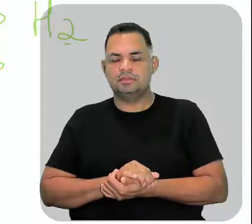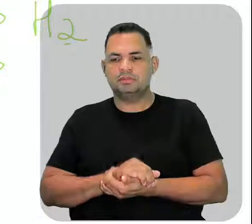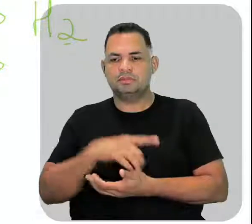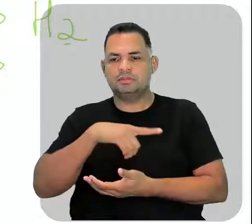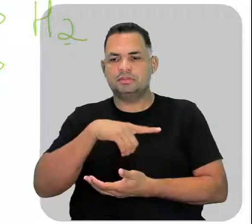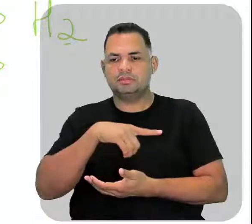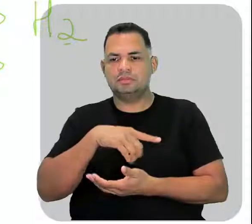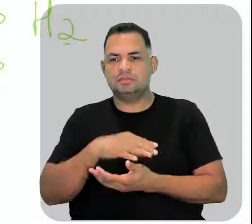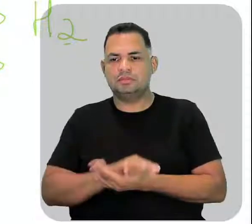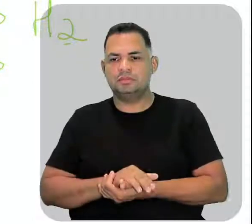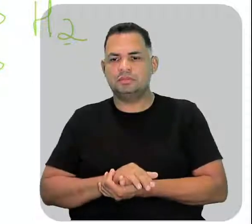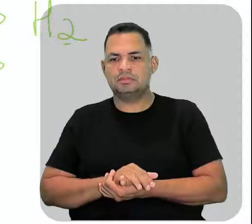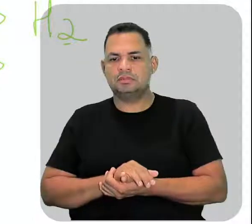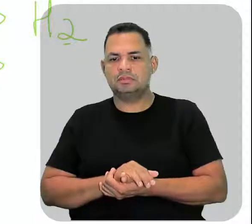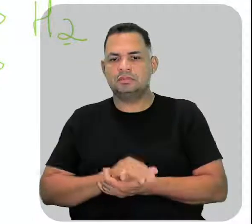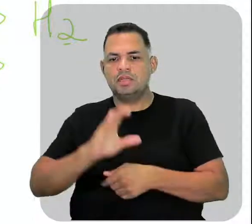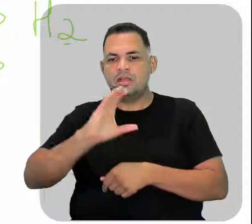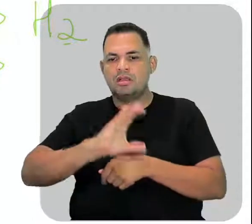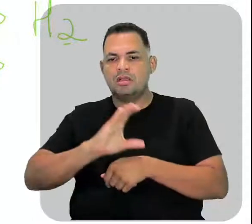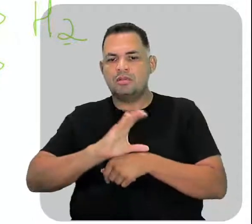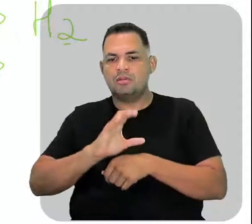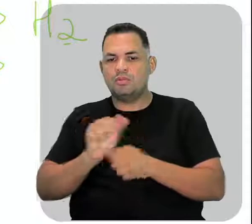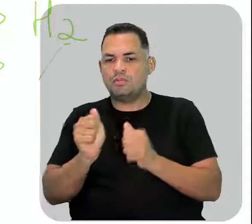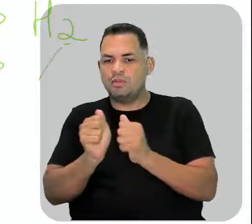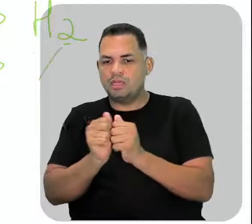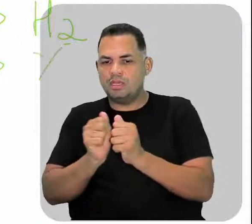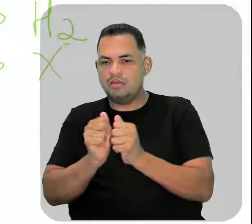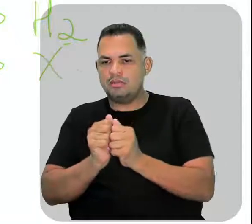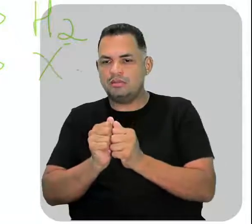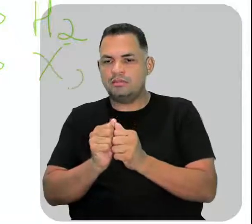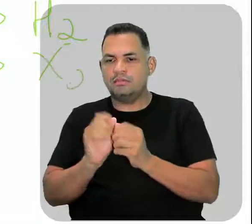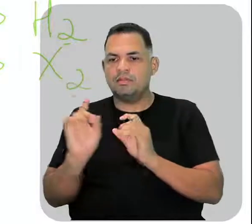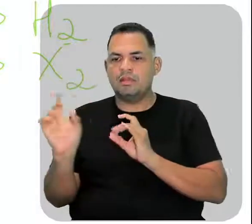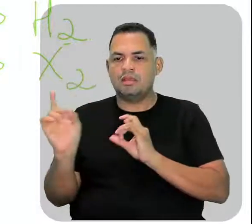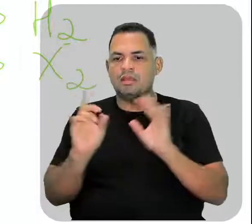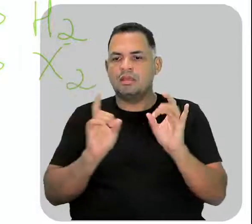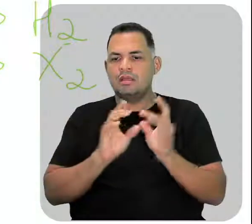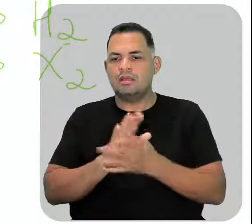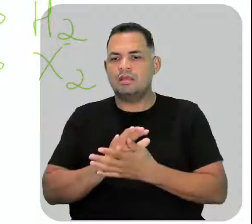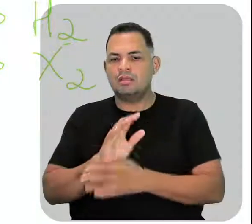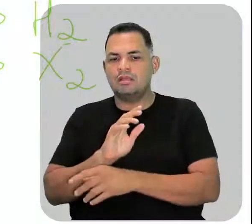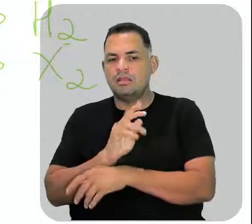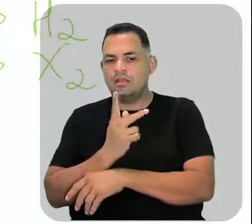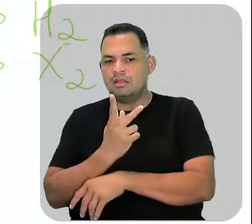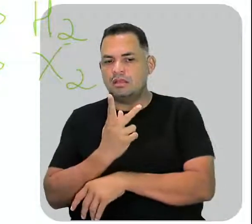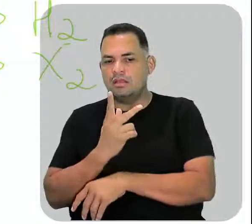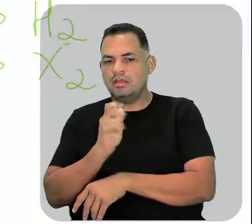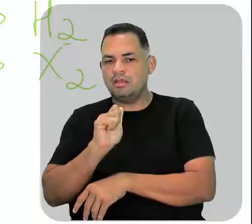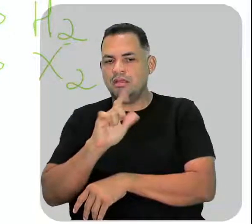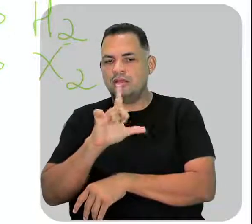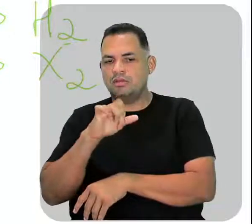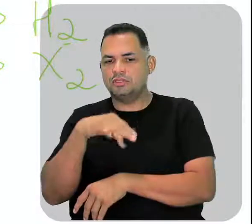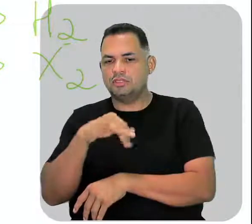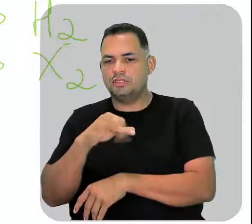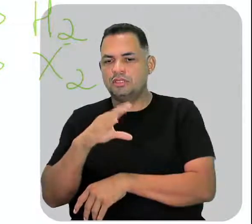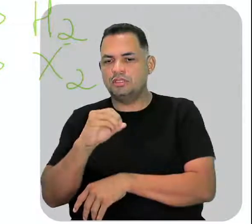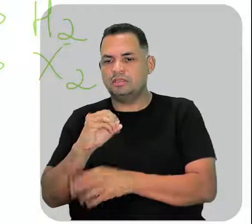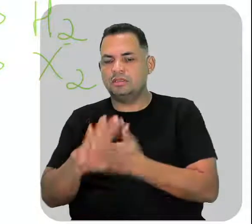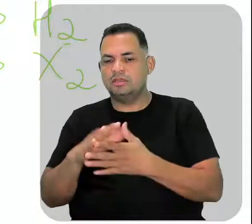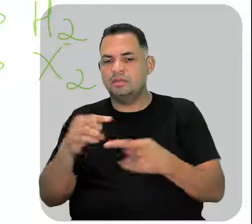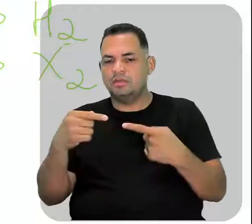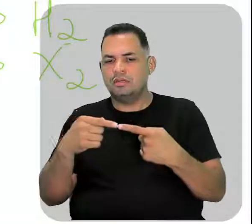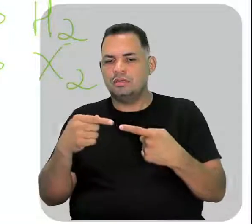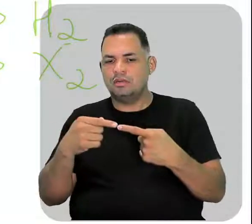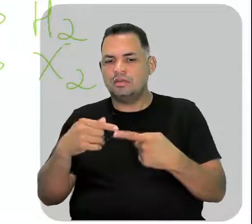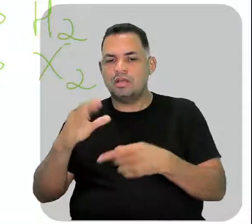onde nós teremos halogênios em carbonos vizinhos, porque cada halogênio que for reagir aqui vai se ligar a